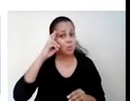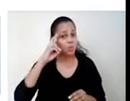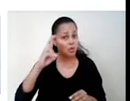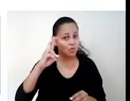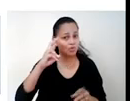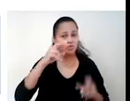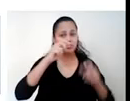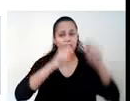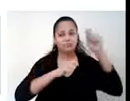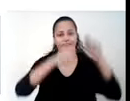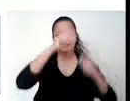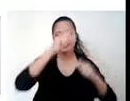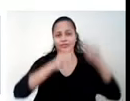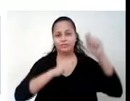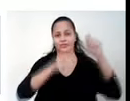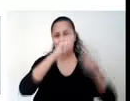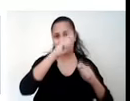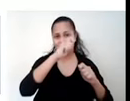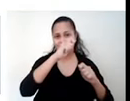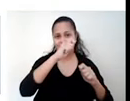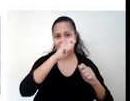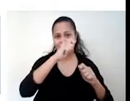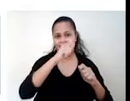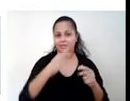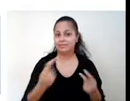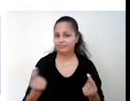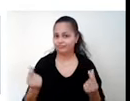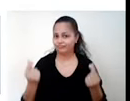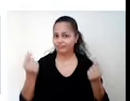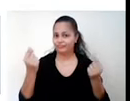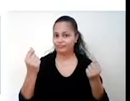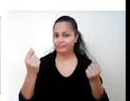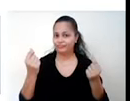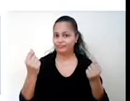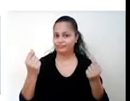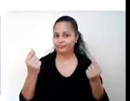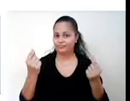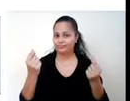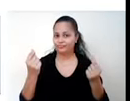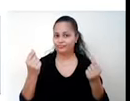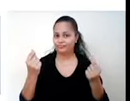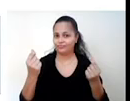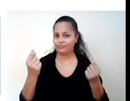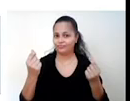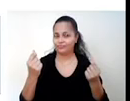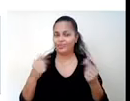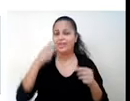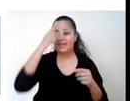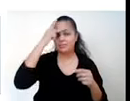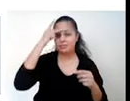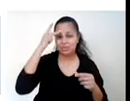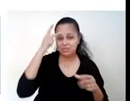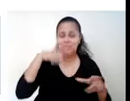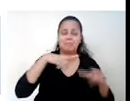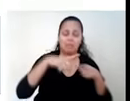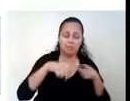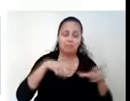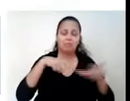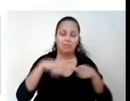de fábricas e meios de produção capitalistas, que exploravam a mão de obra de quem trabalhava para